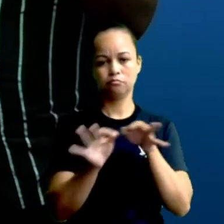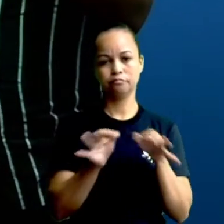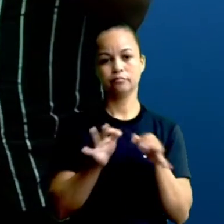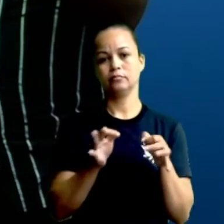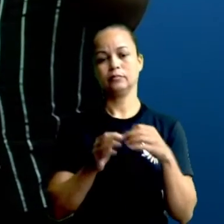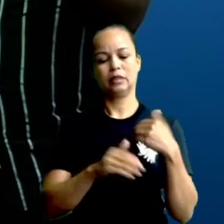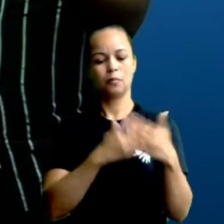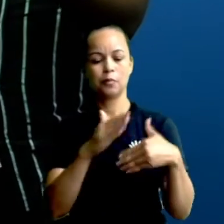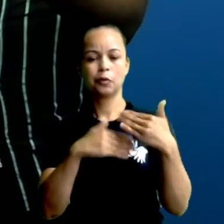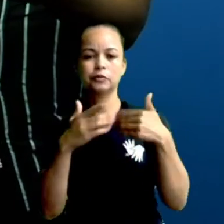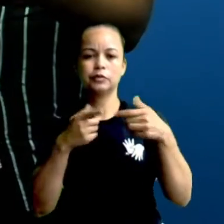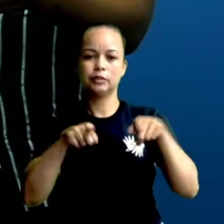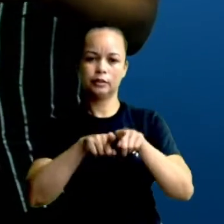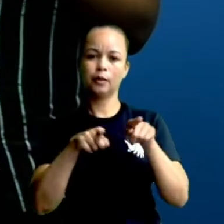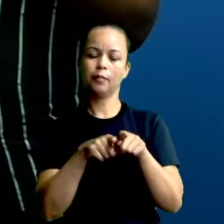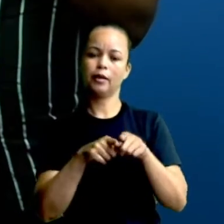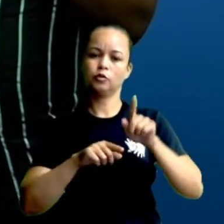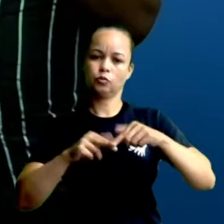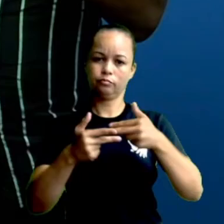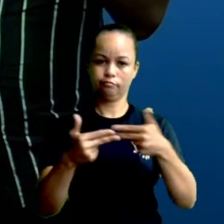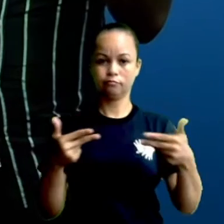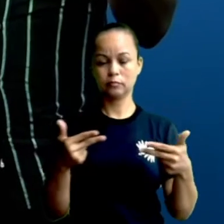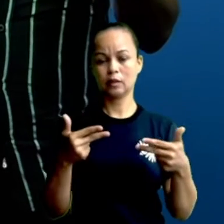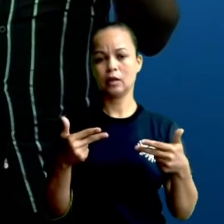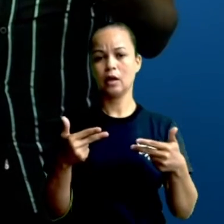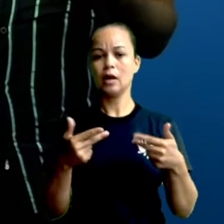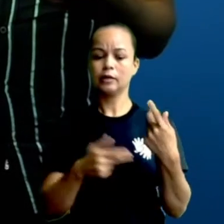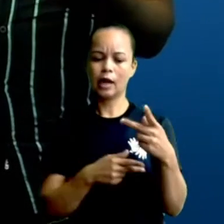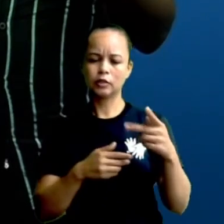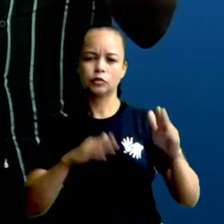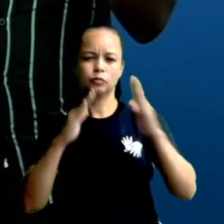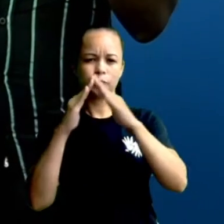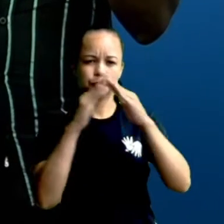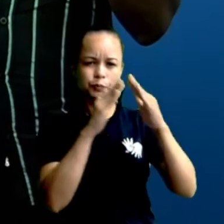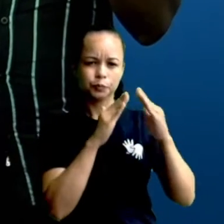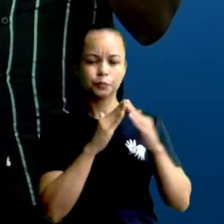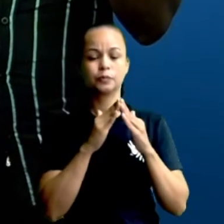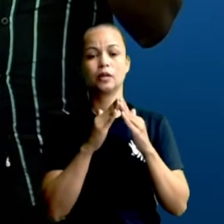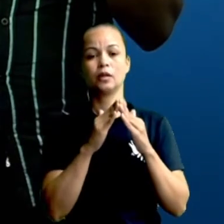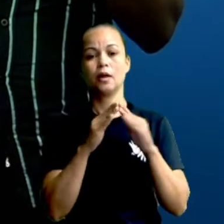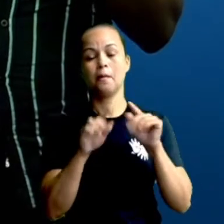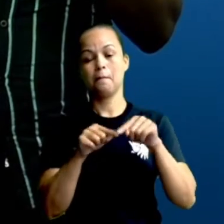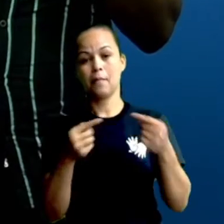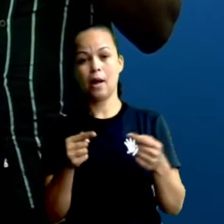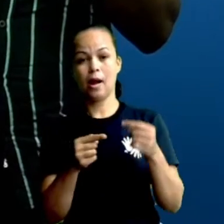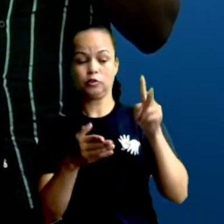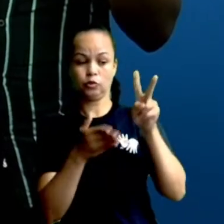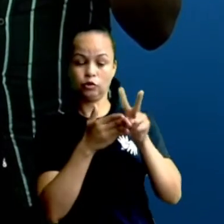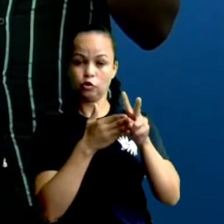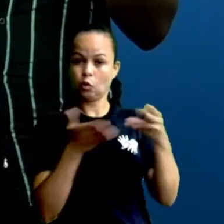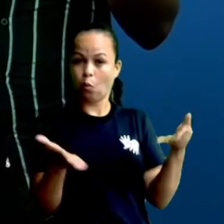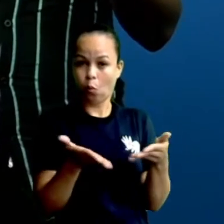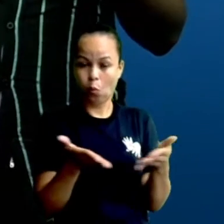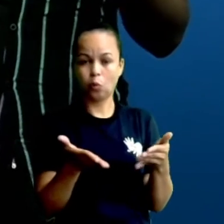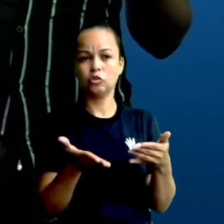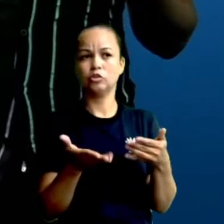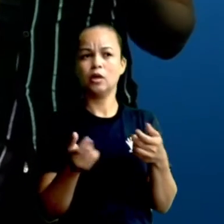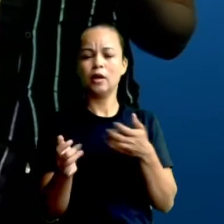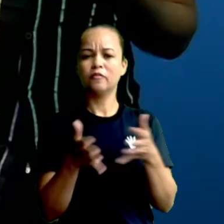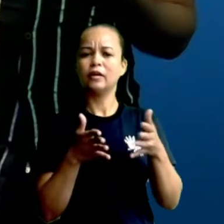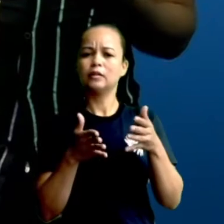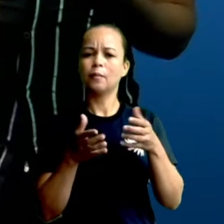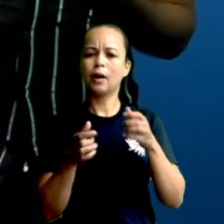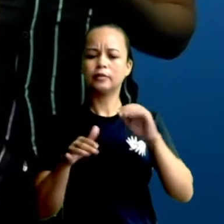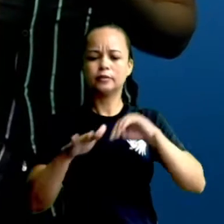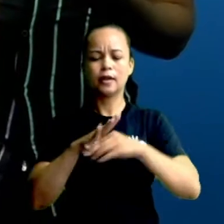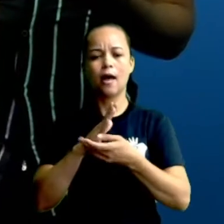forma de produzir os seus utensílios, na sua moradia, mas os indígenas hoje em dia, eles também já fazem parte